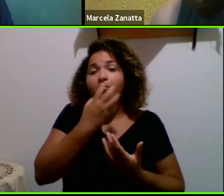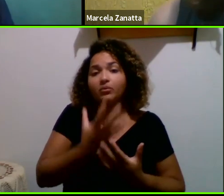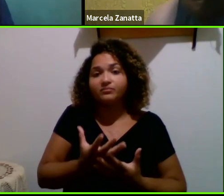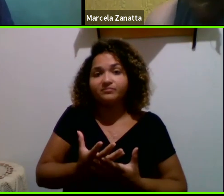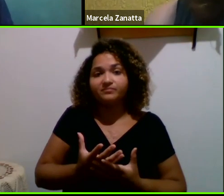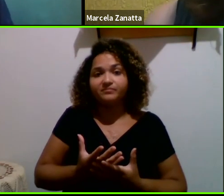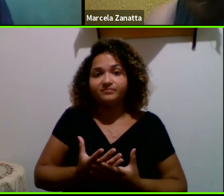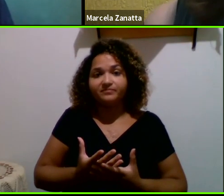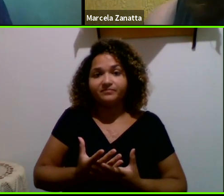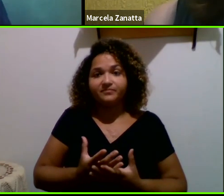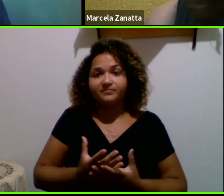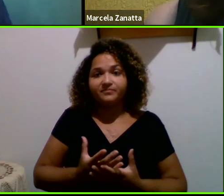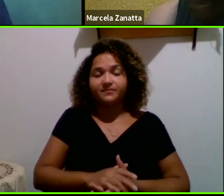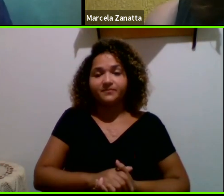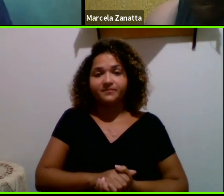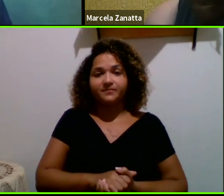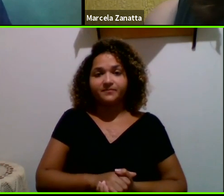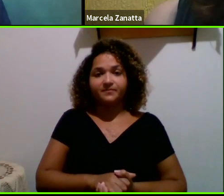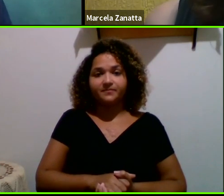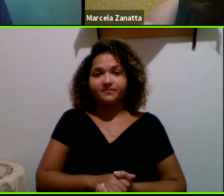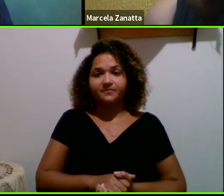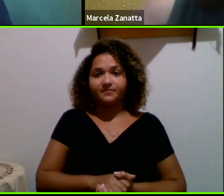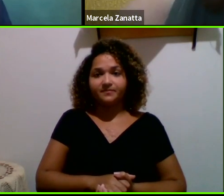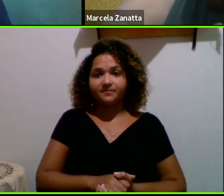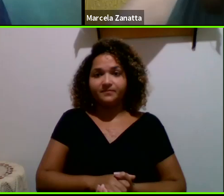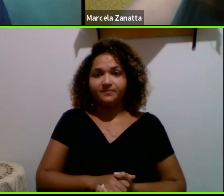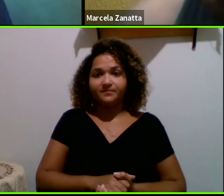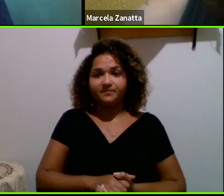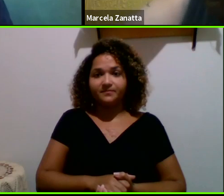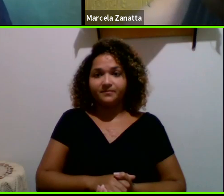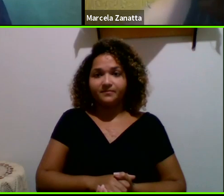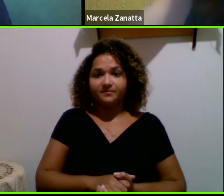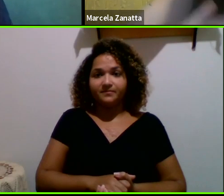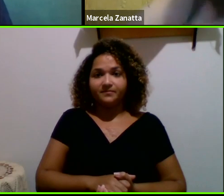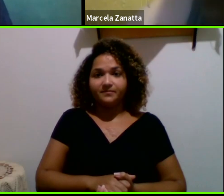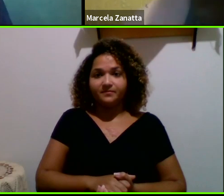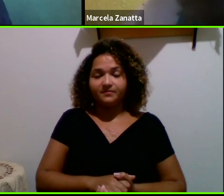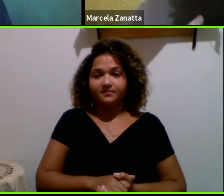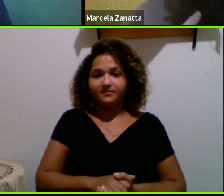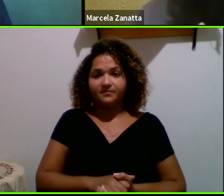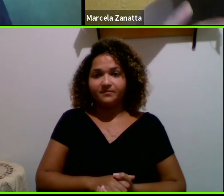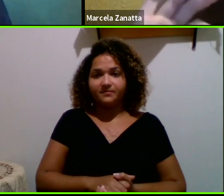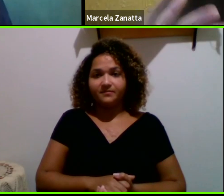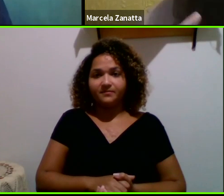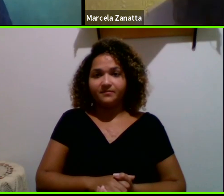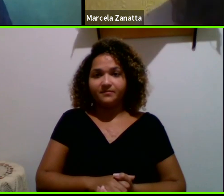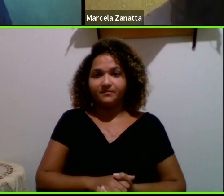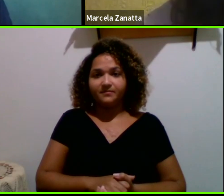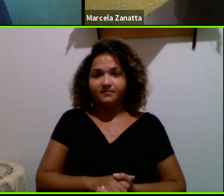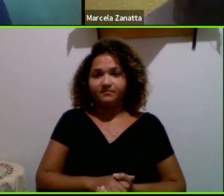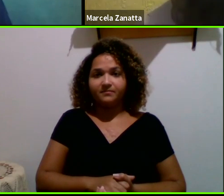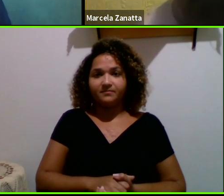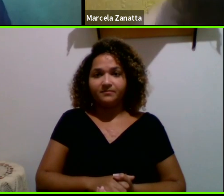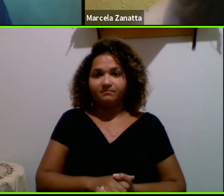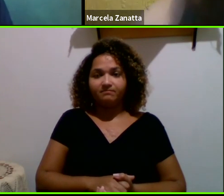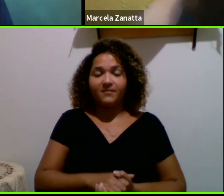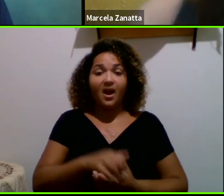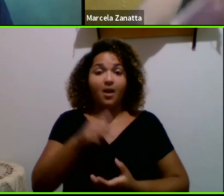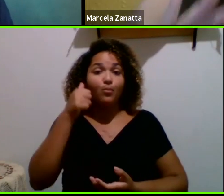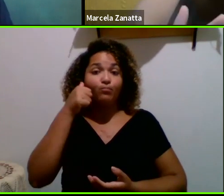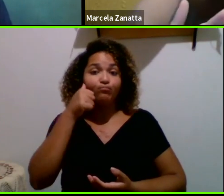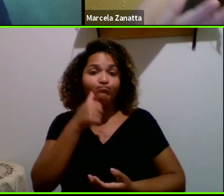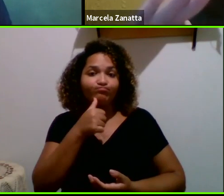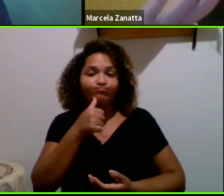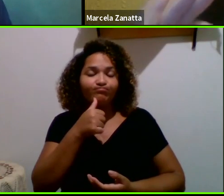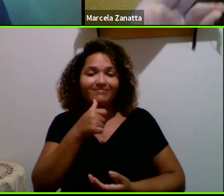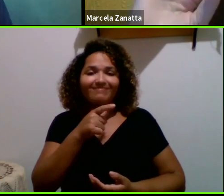para essa mulher. Então, a temperatura da água, Nercília, é percepção materna, tá? As